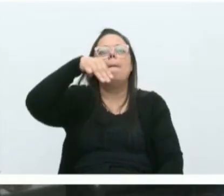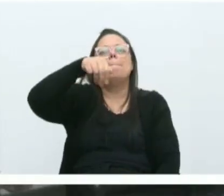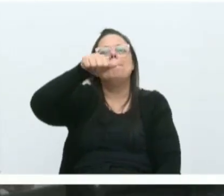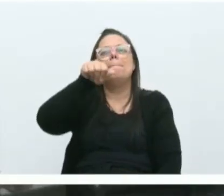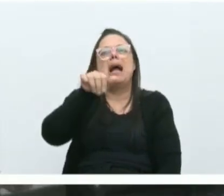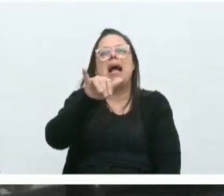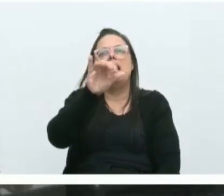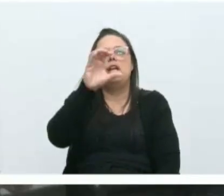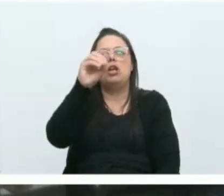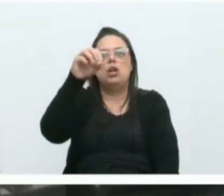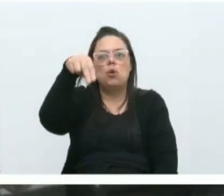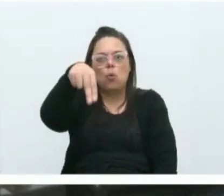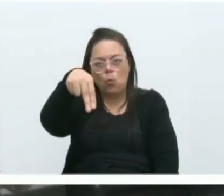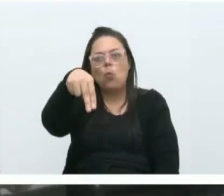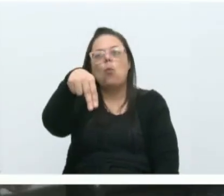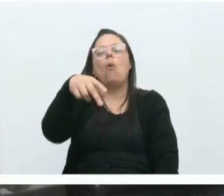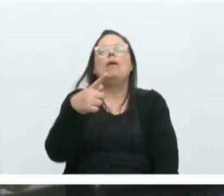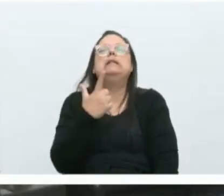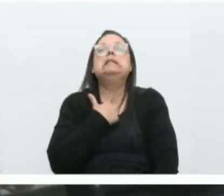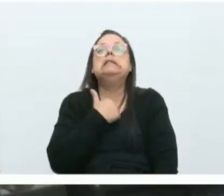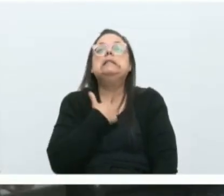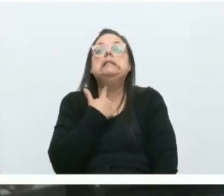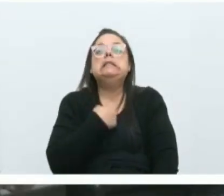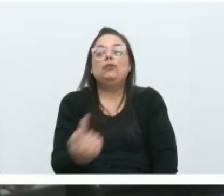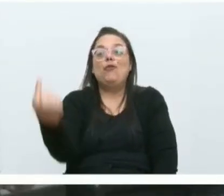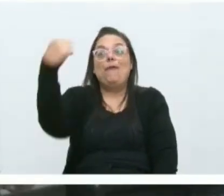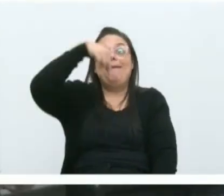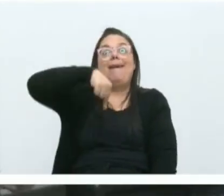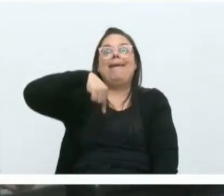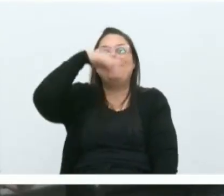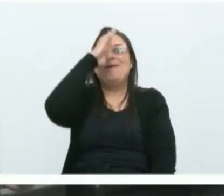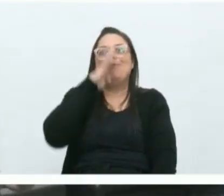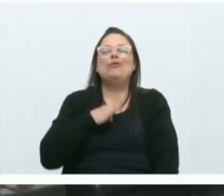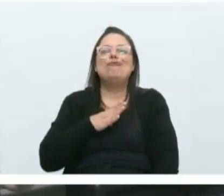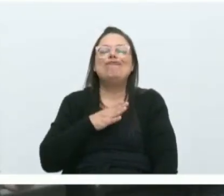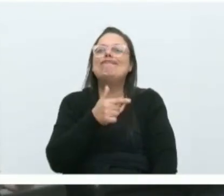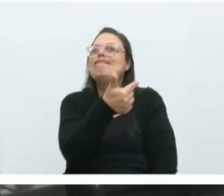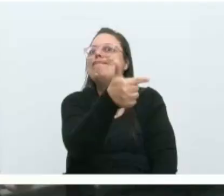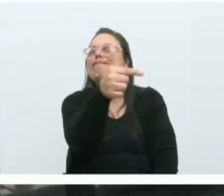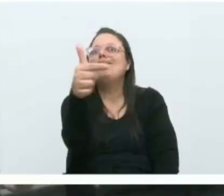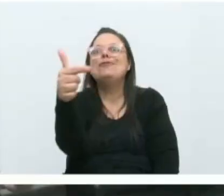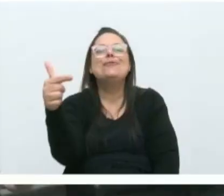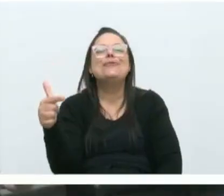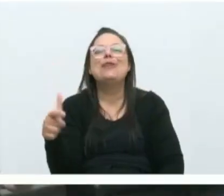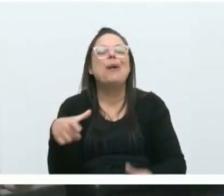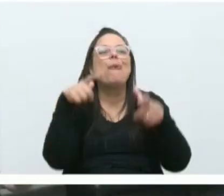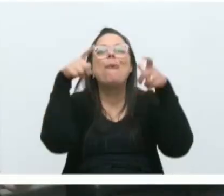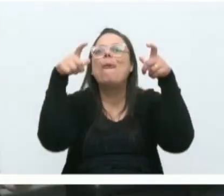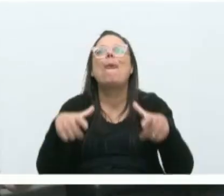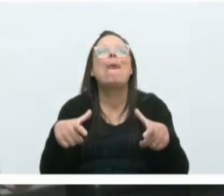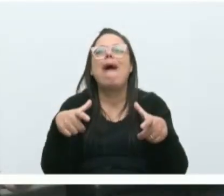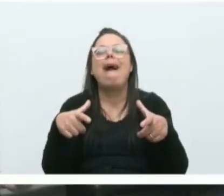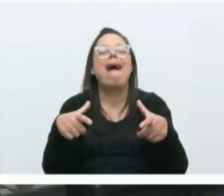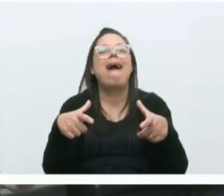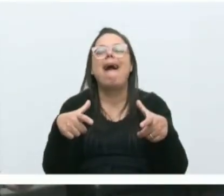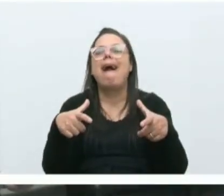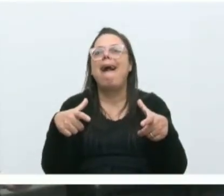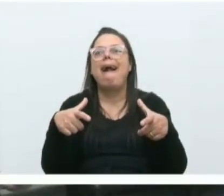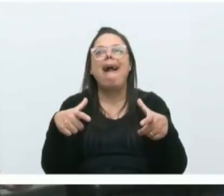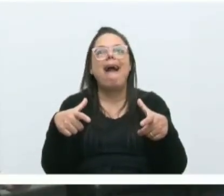ele está, sim, desejoso de vir para o Brasil. Nós não temos lugar para trazer um evento dessa natureza